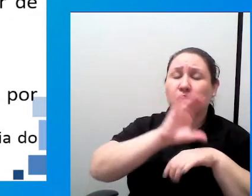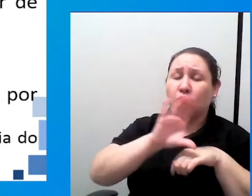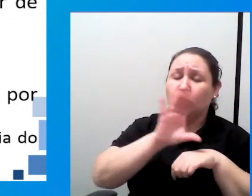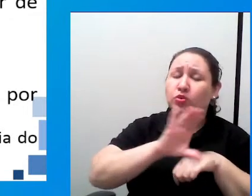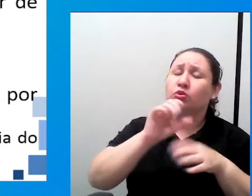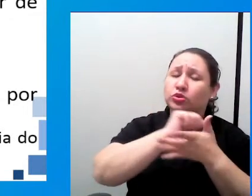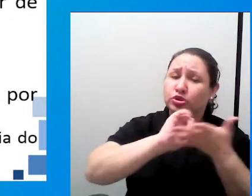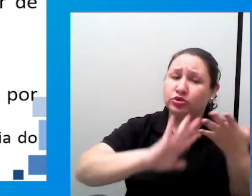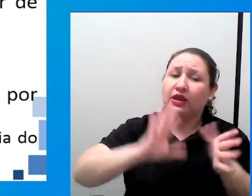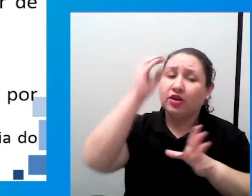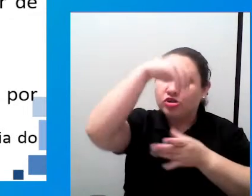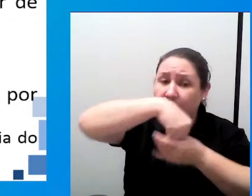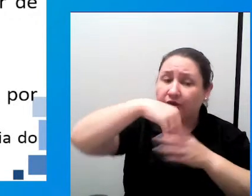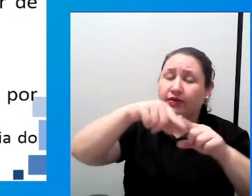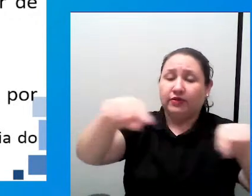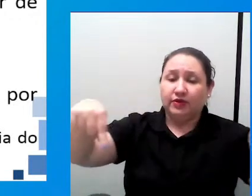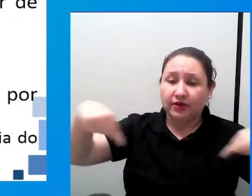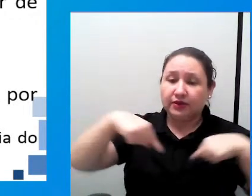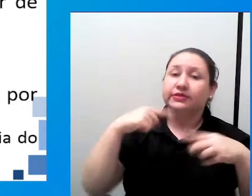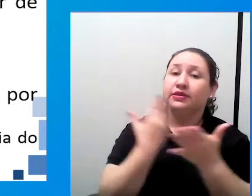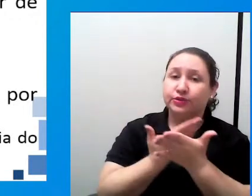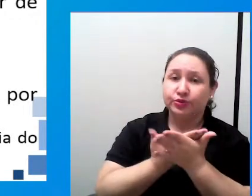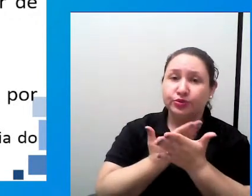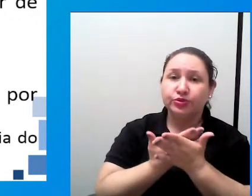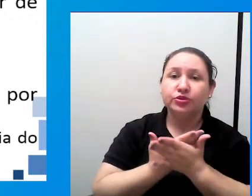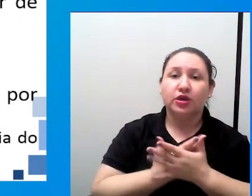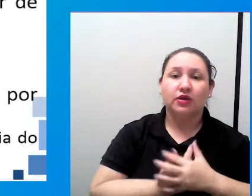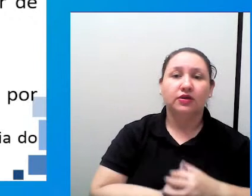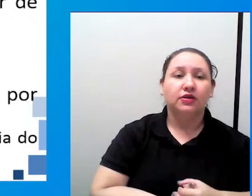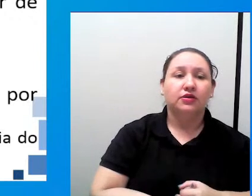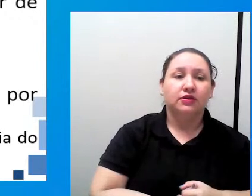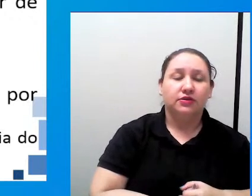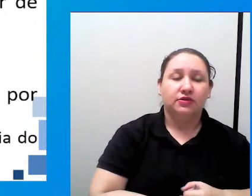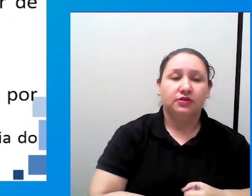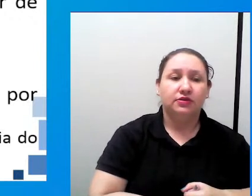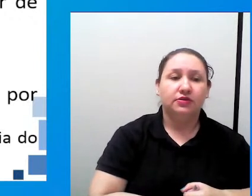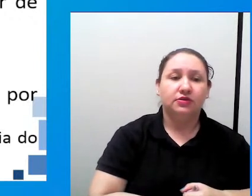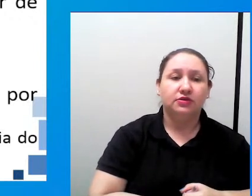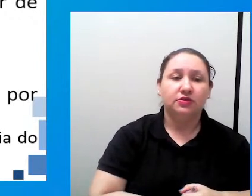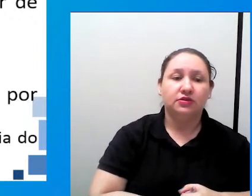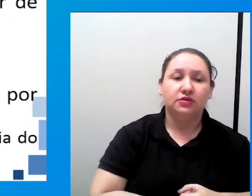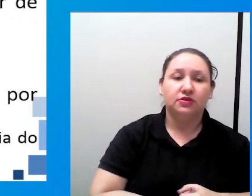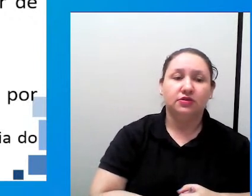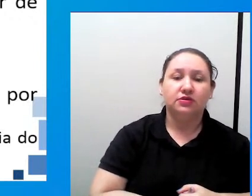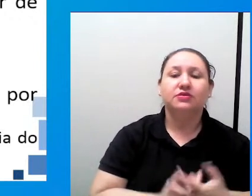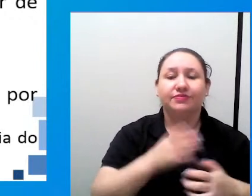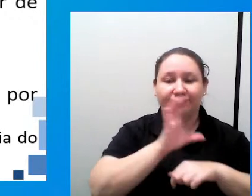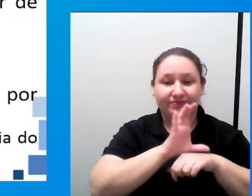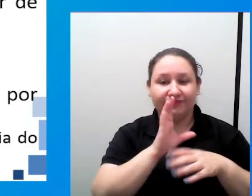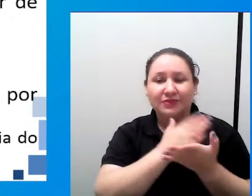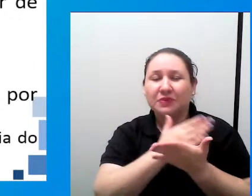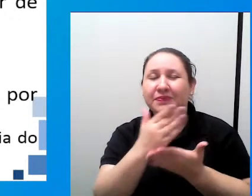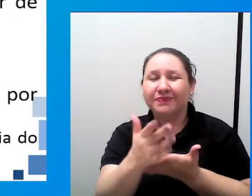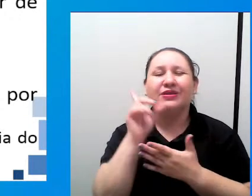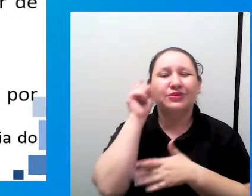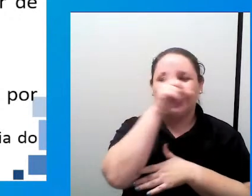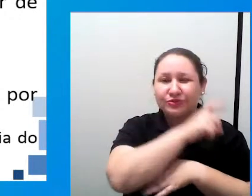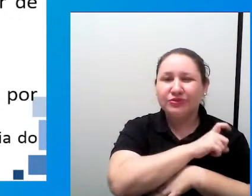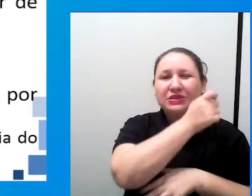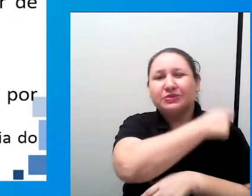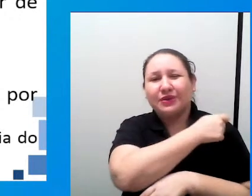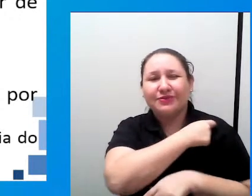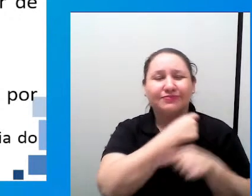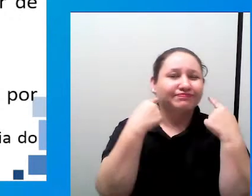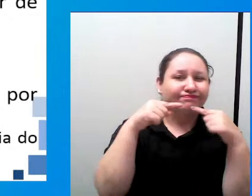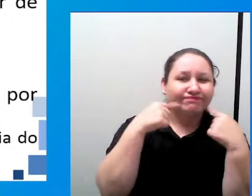conhecimento, aquela ação de extensão. Então, no começo, teve muita resistência, muita dificuldade do